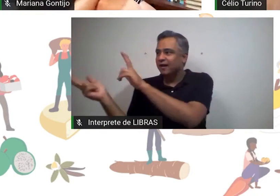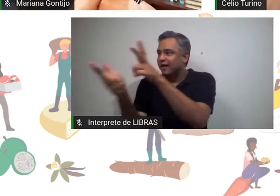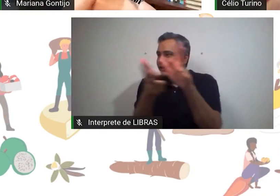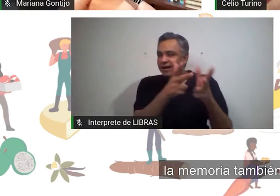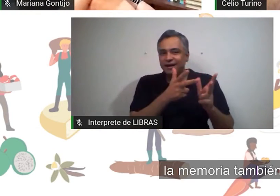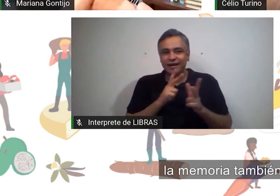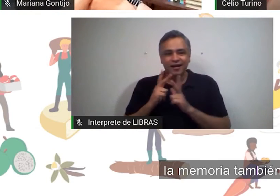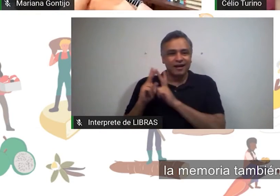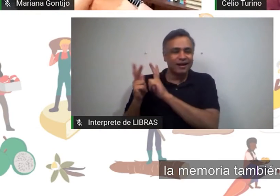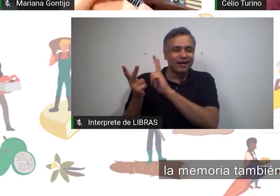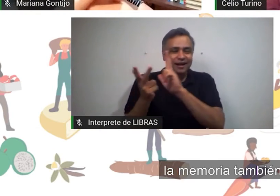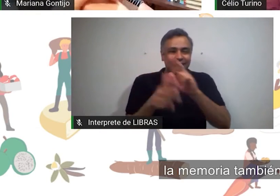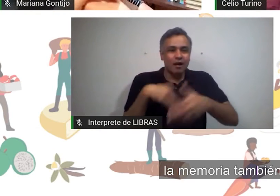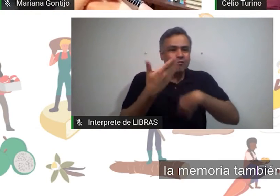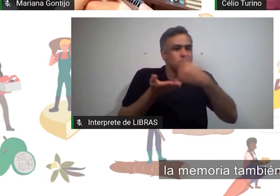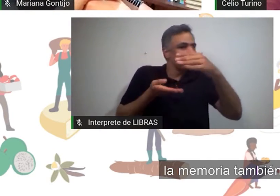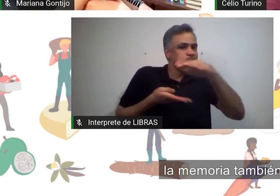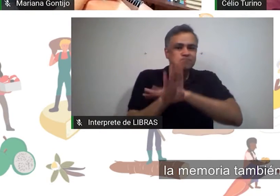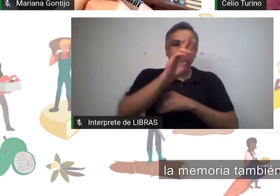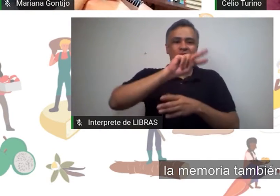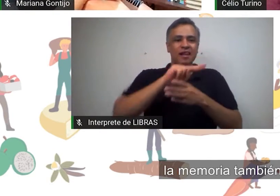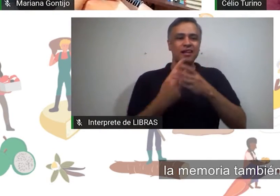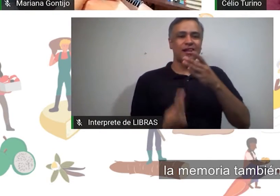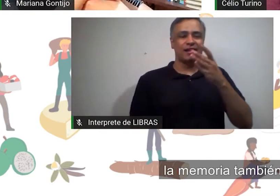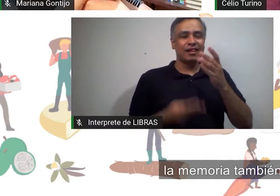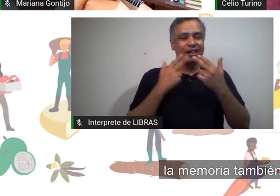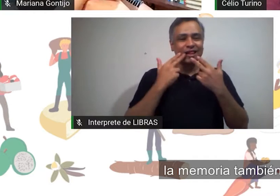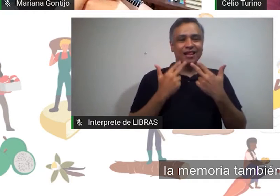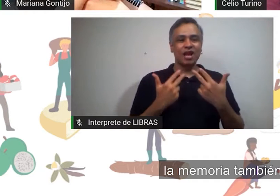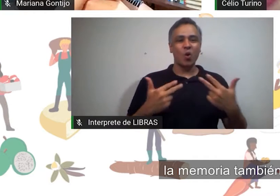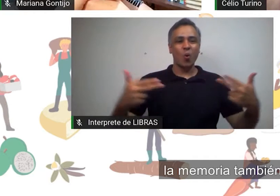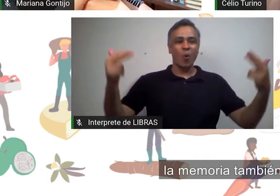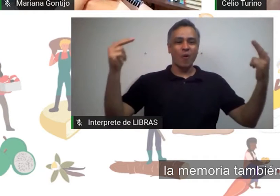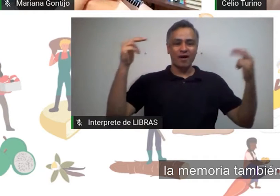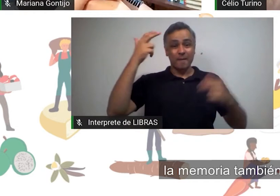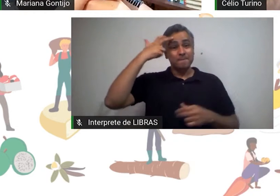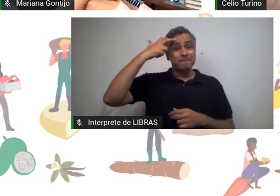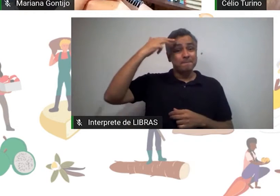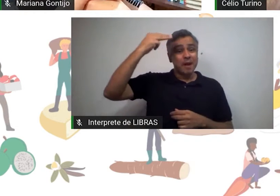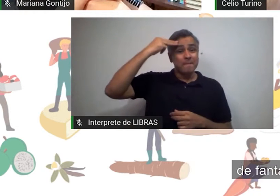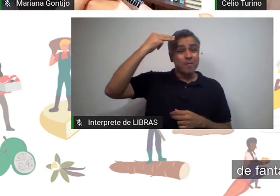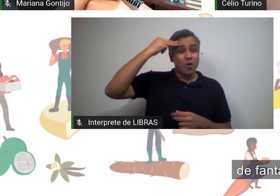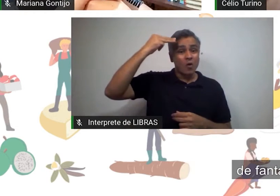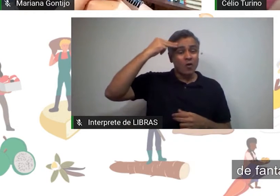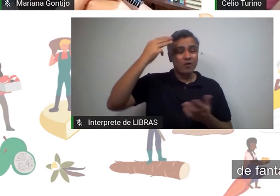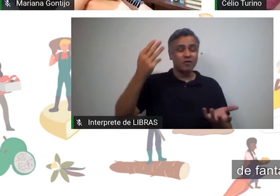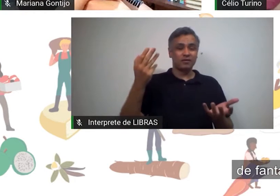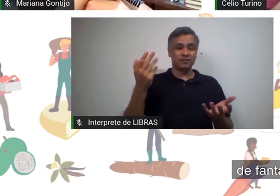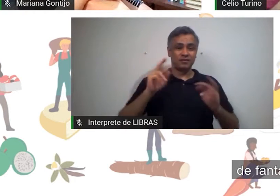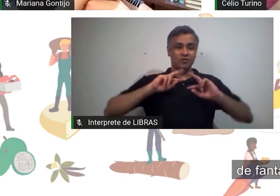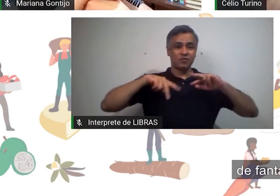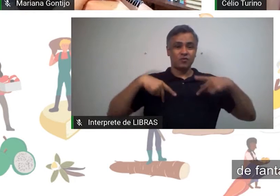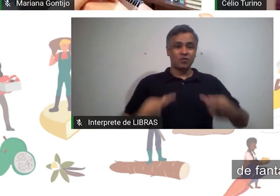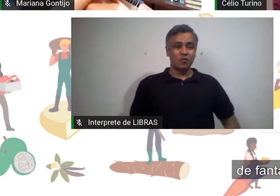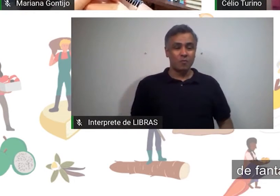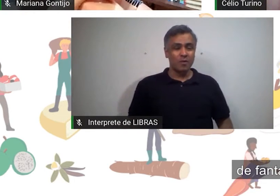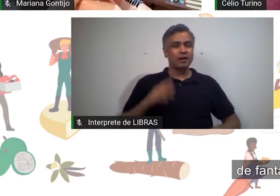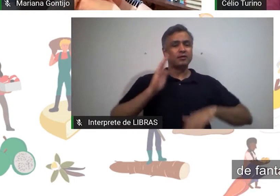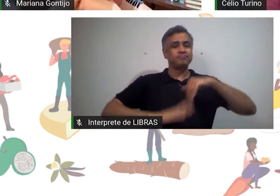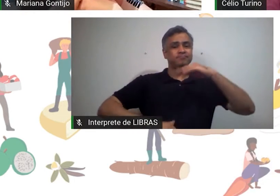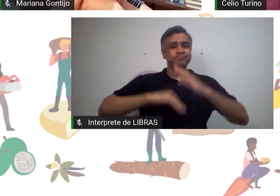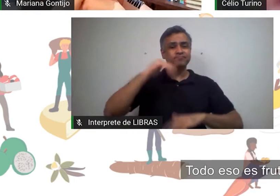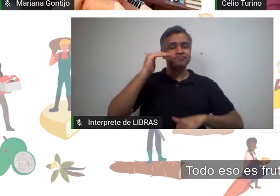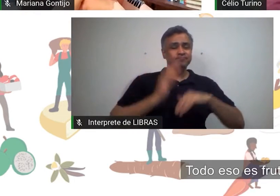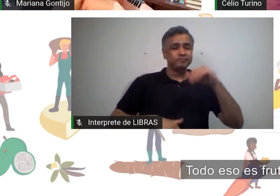desenvolvendo. E a memória também. E a capacidade dos humanos em fantasiar e em